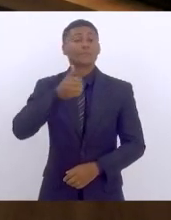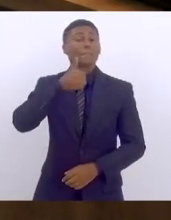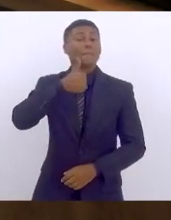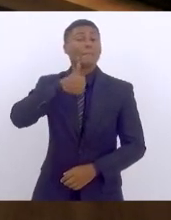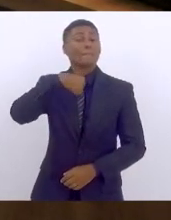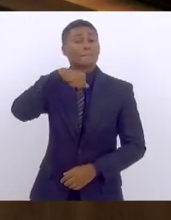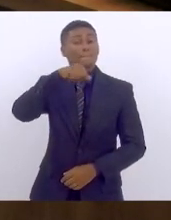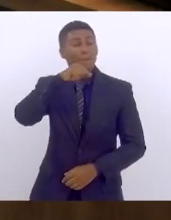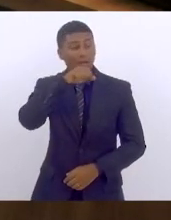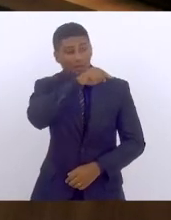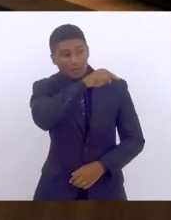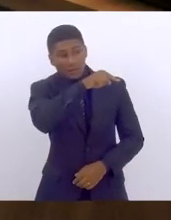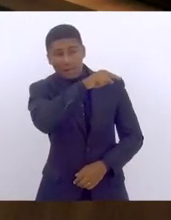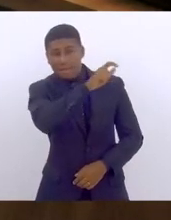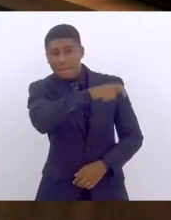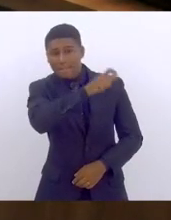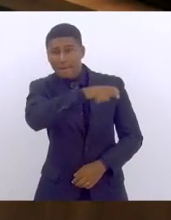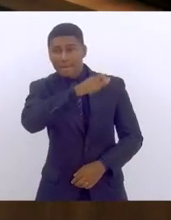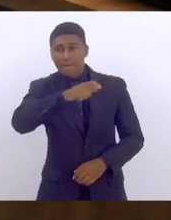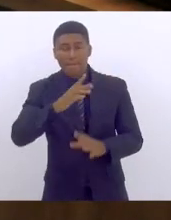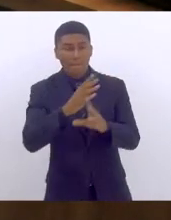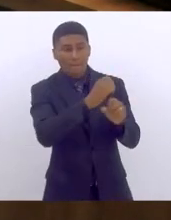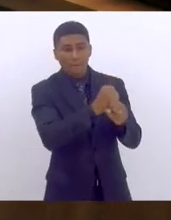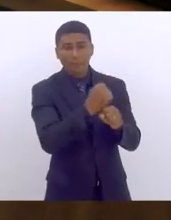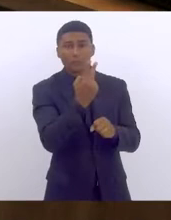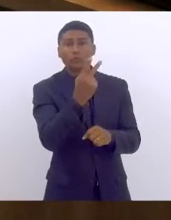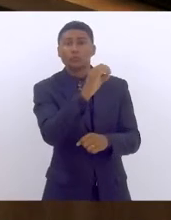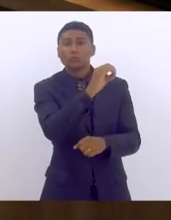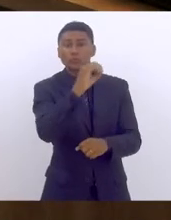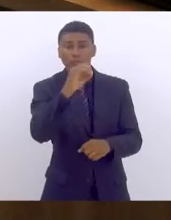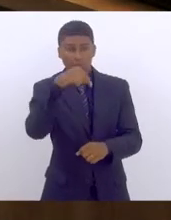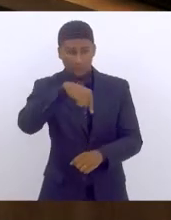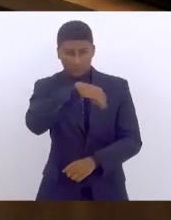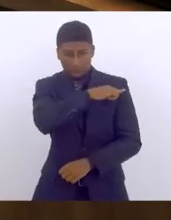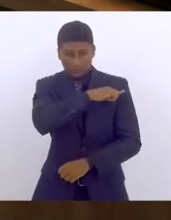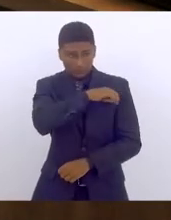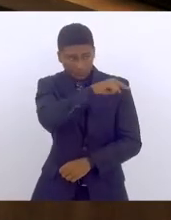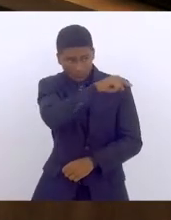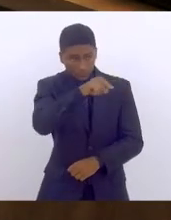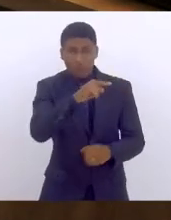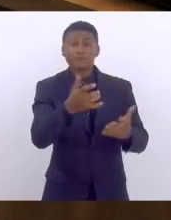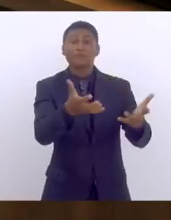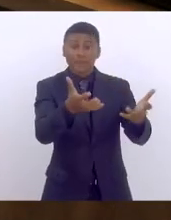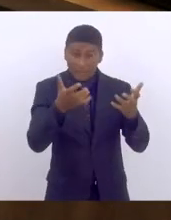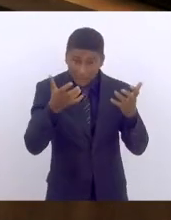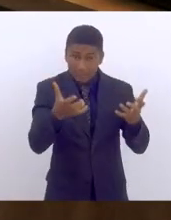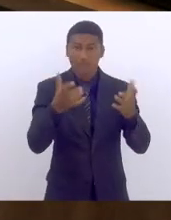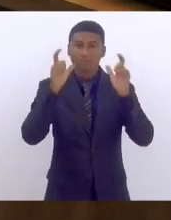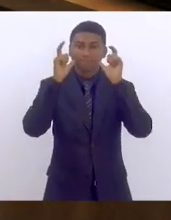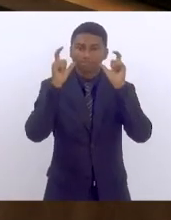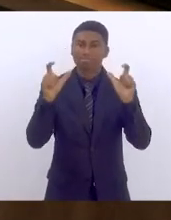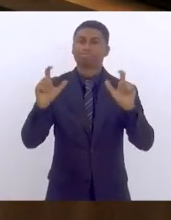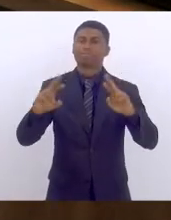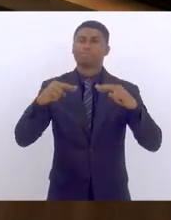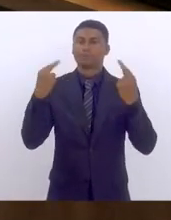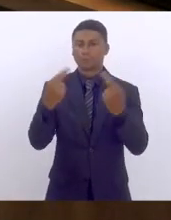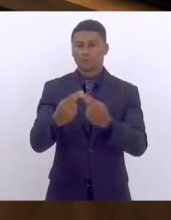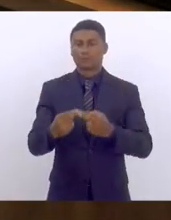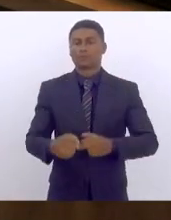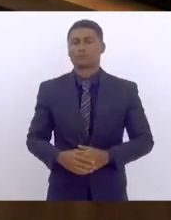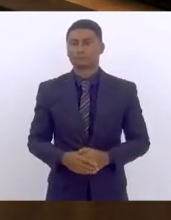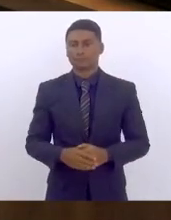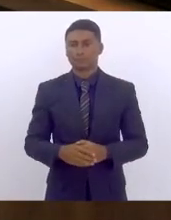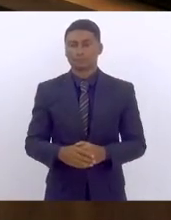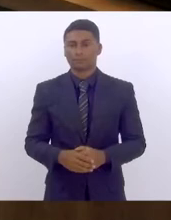né, organizadas aqui no estado do Rio de Janeiro, querendo essa audiência pública. Então, só para